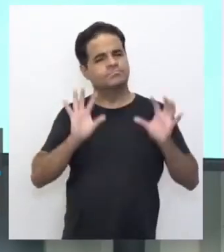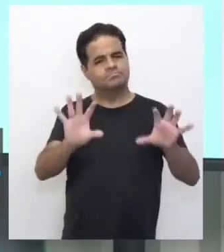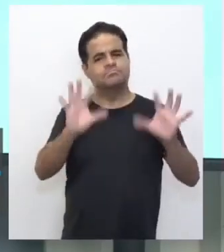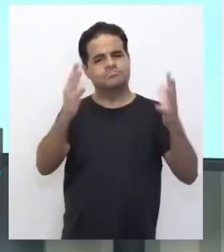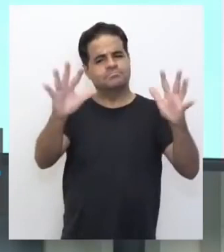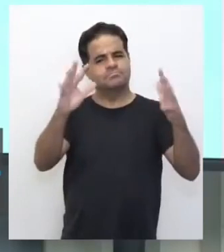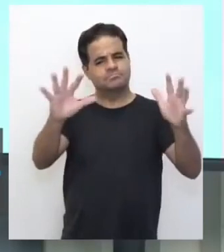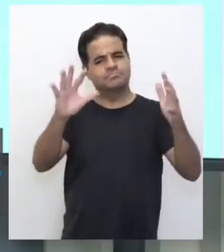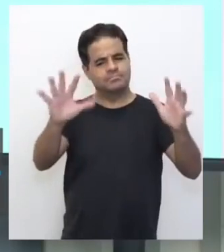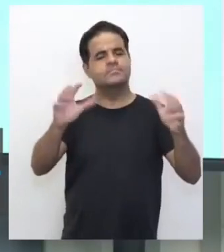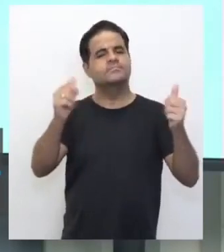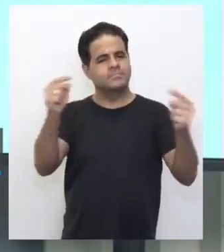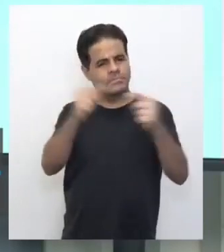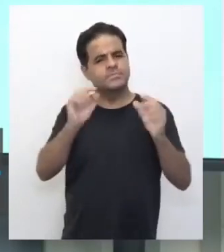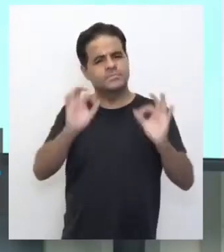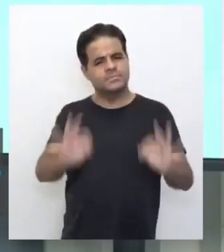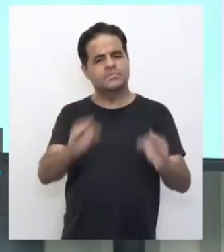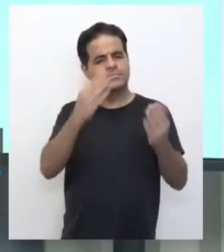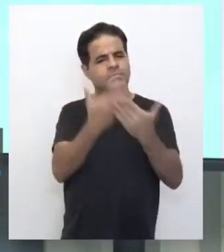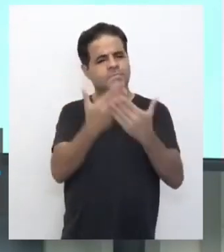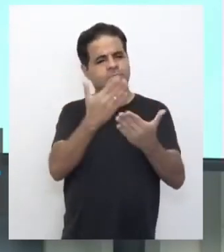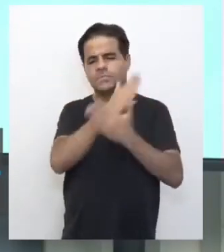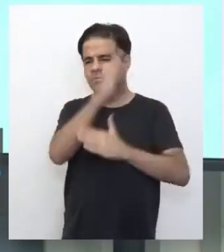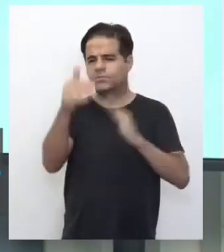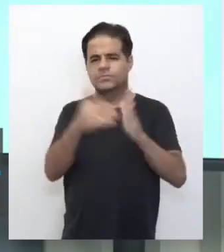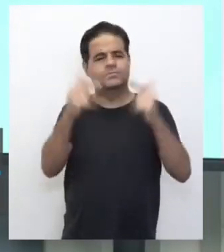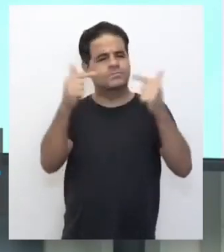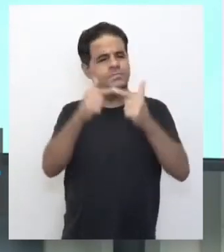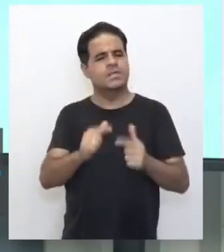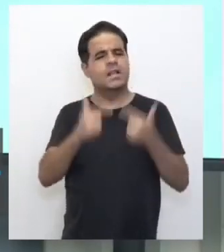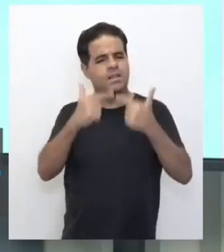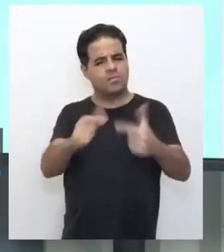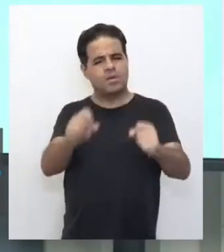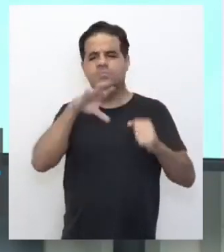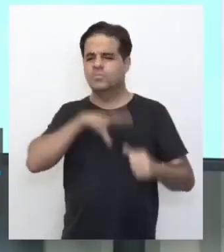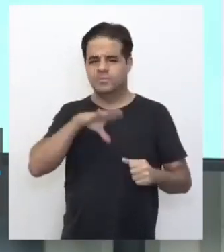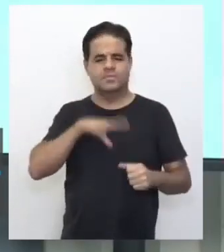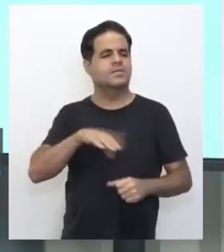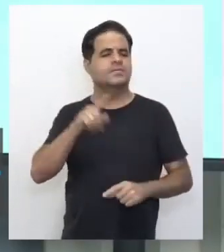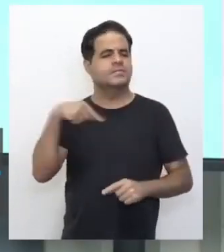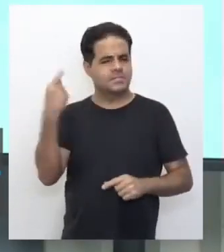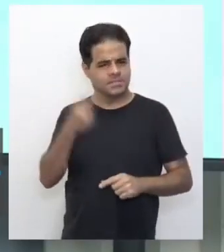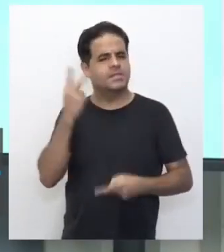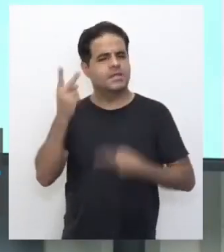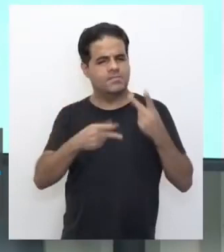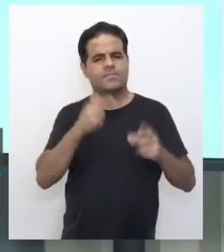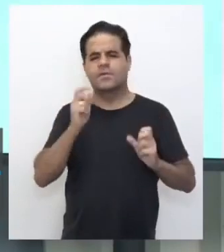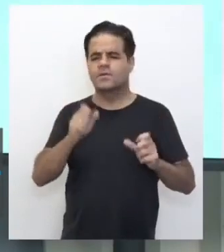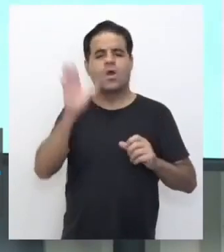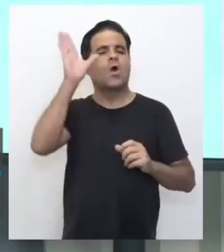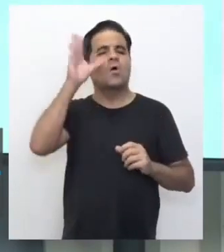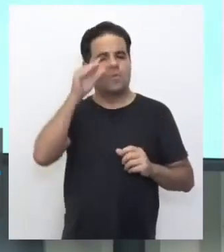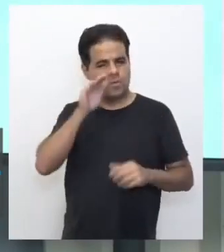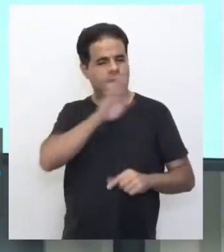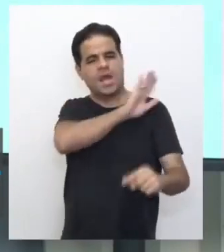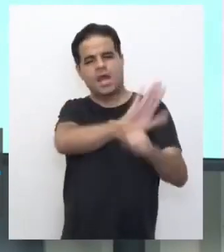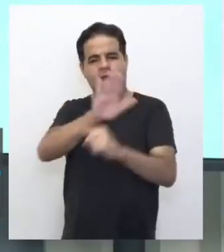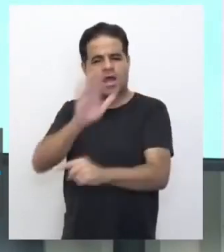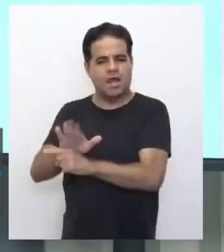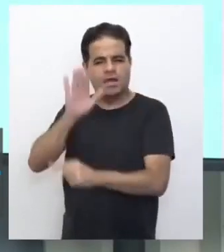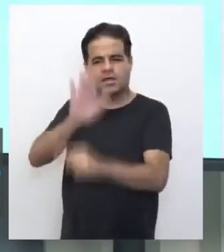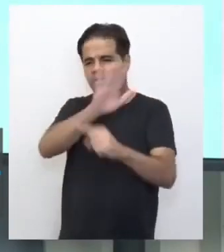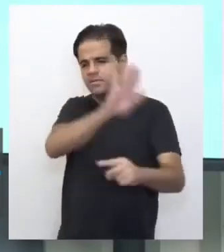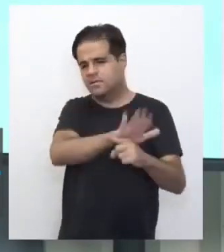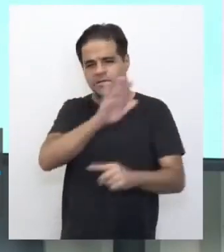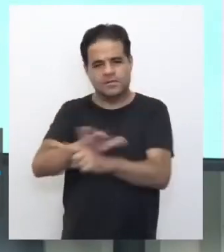Parabéns, tem muito a ver com a aula. Tudo que tem a ver com a questão da linguagem, língua portuguesa, a gente sempre tem que estar falando que essas curiosidades ajudam os nossos